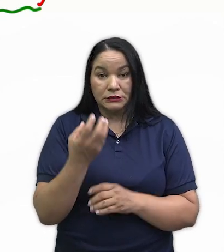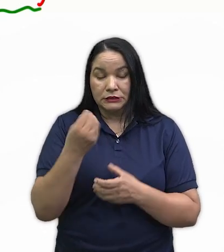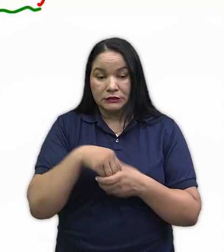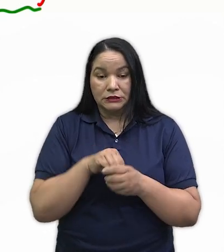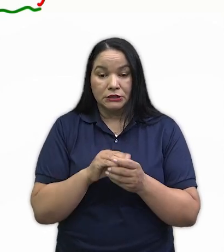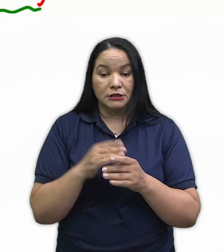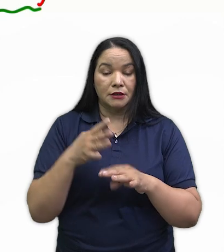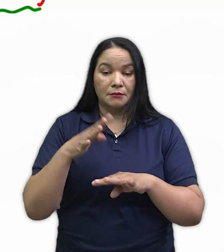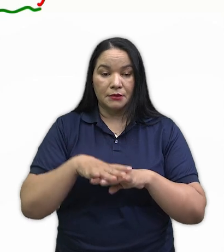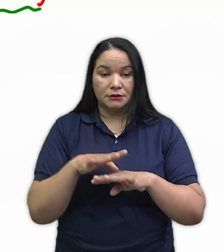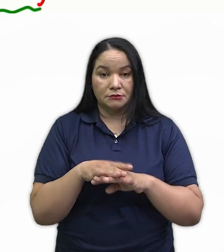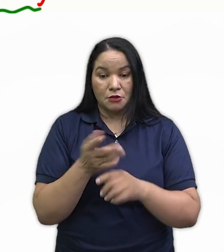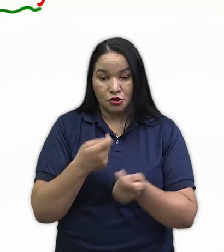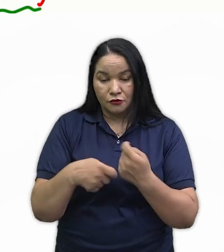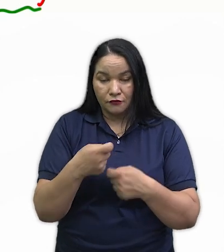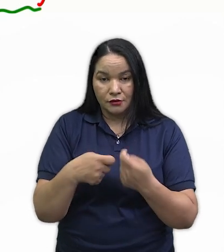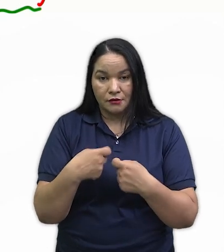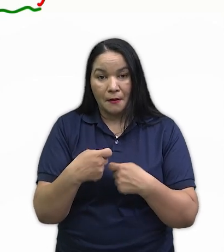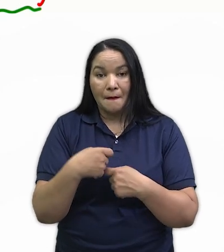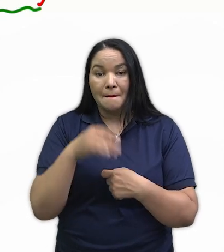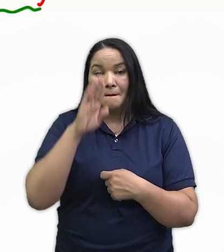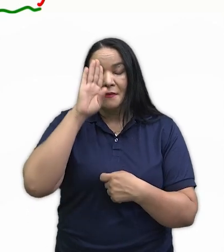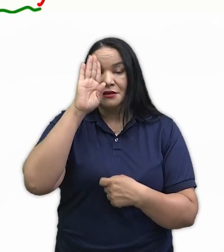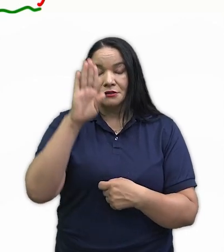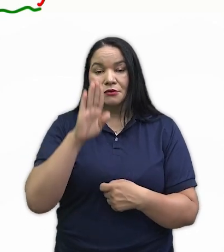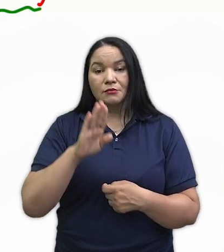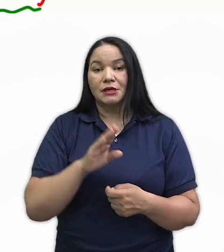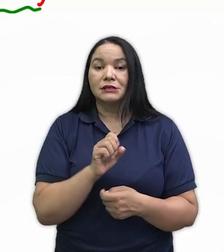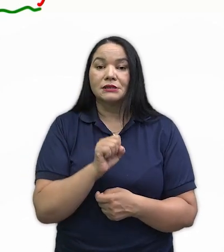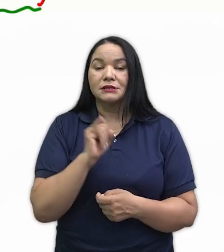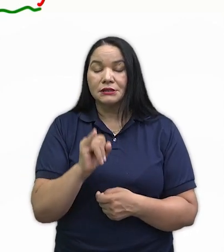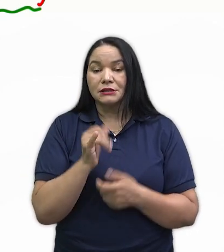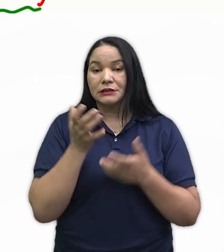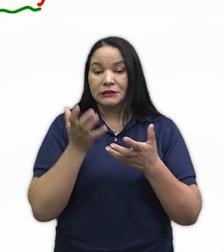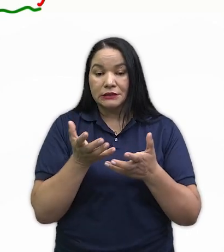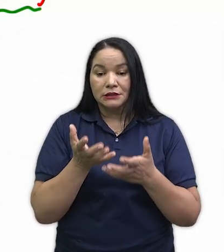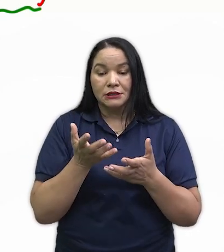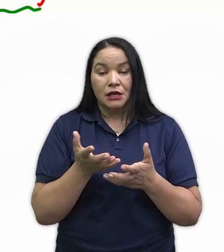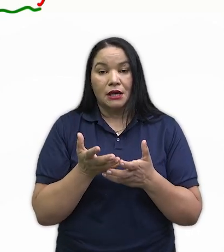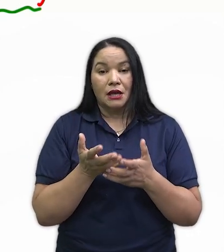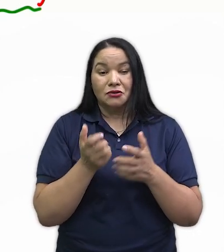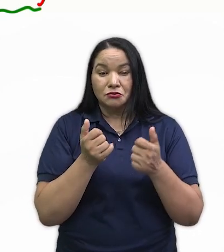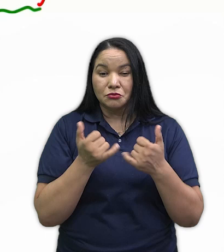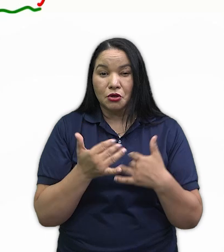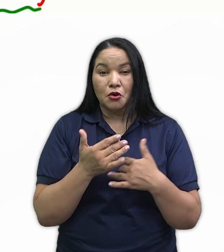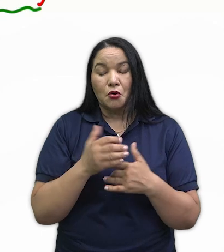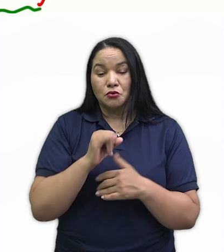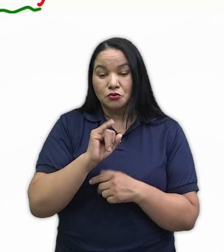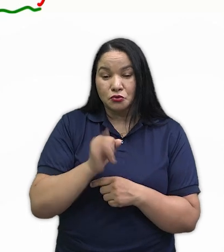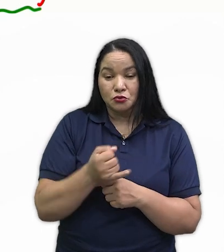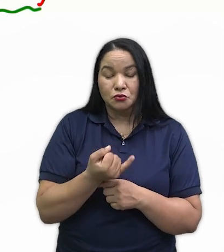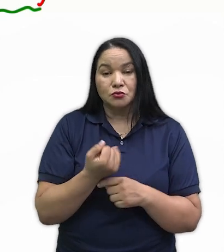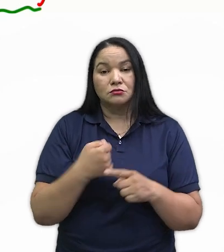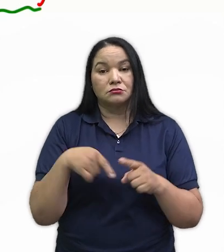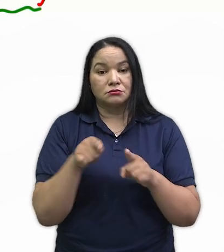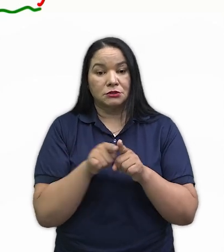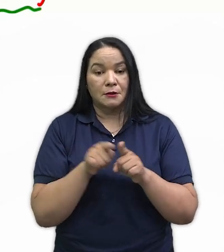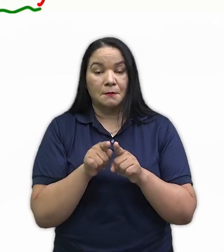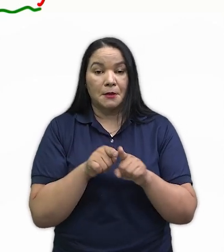dentro da matemática financeira, principalmente quando a gente trabalha com juros, é que